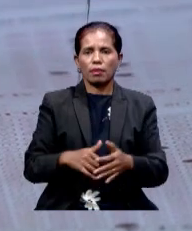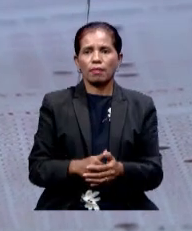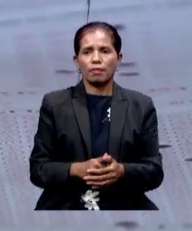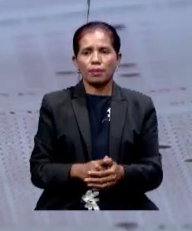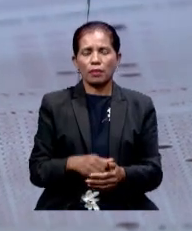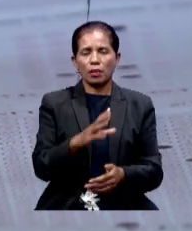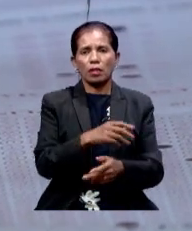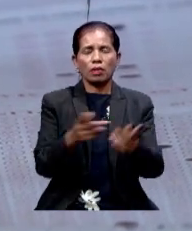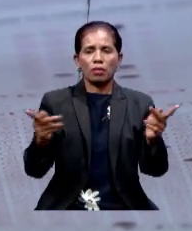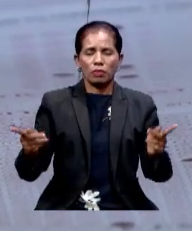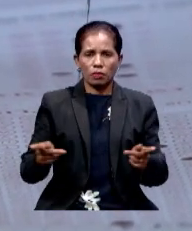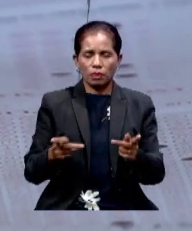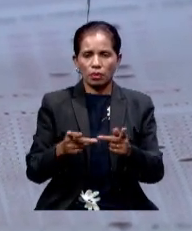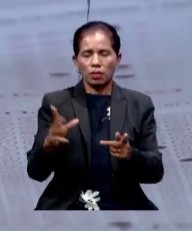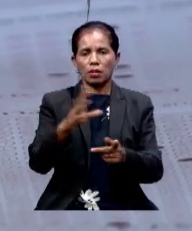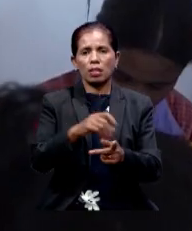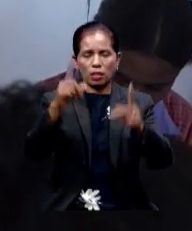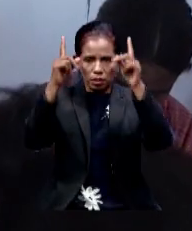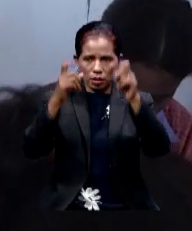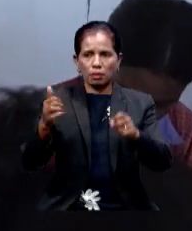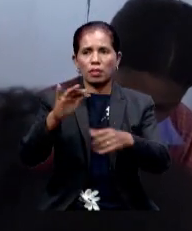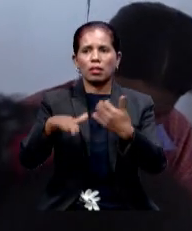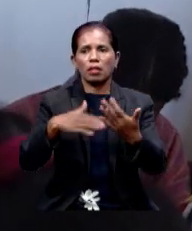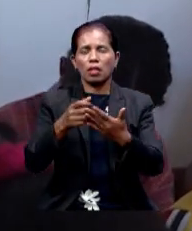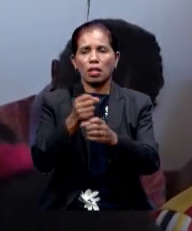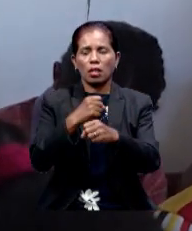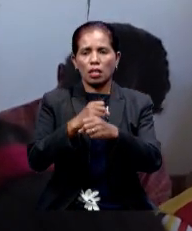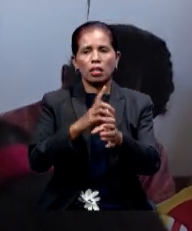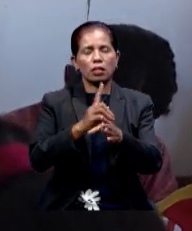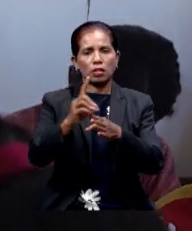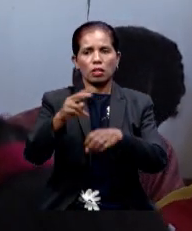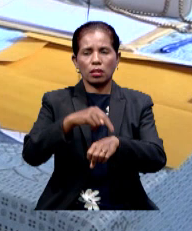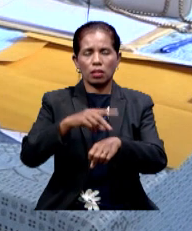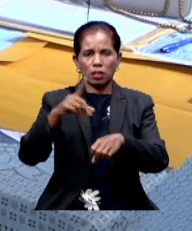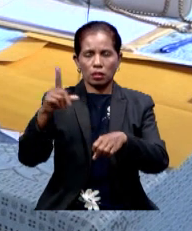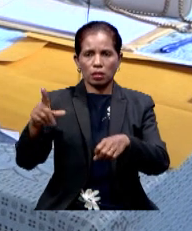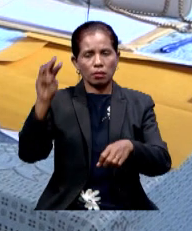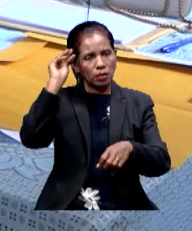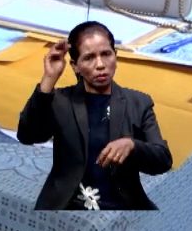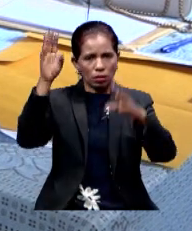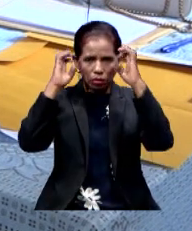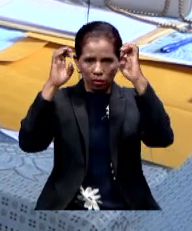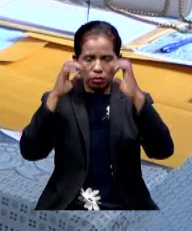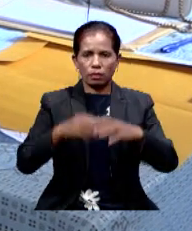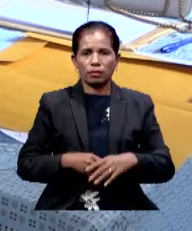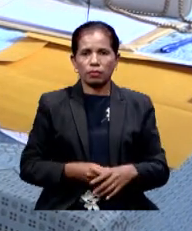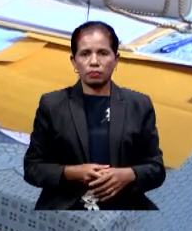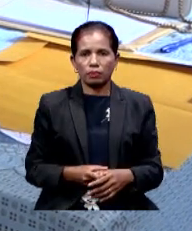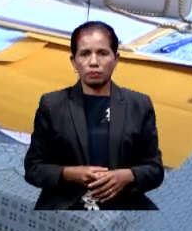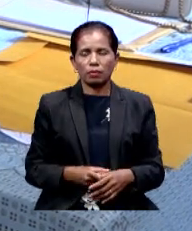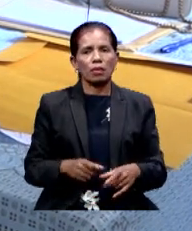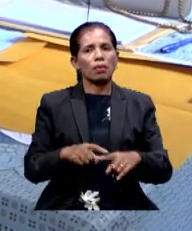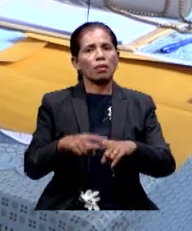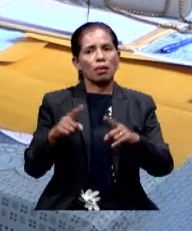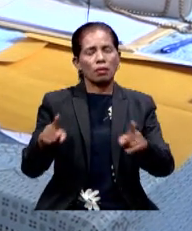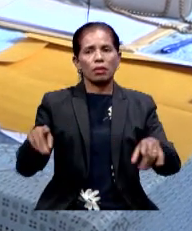Enquanto fatem correção para ponto exame sira né, halau e a Direção Nacional Currículo, Ministério da Educação. Mas bem,